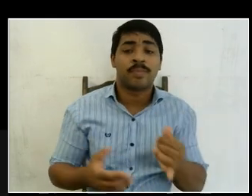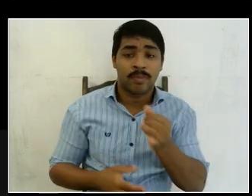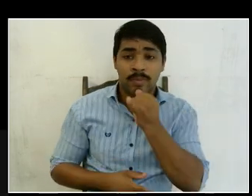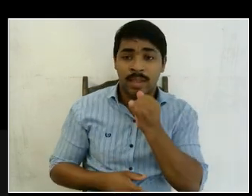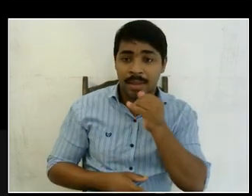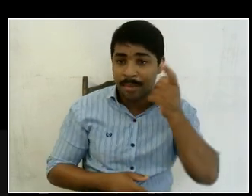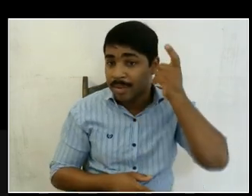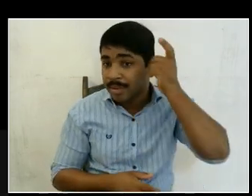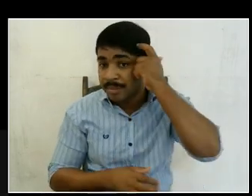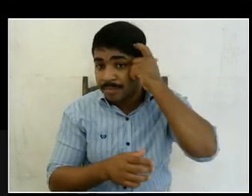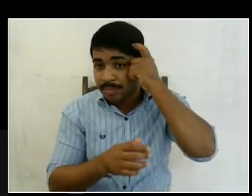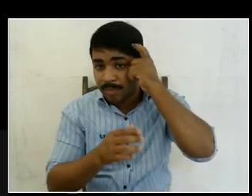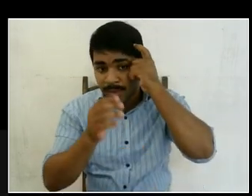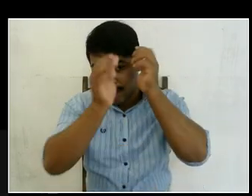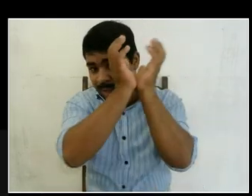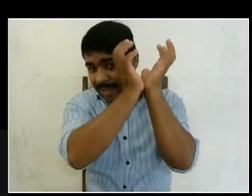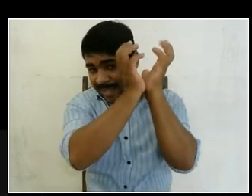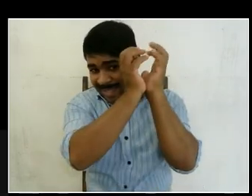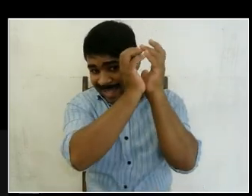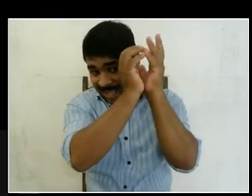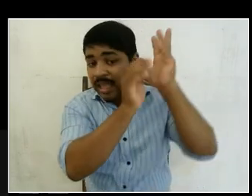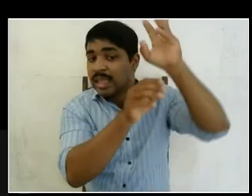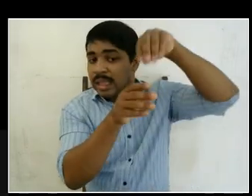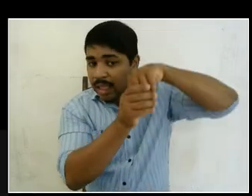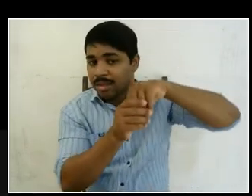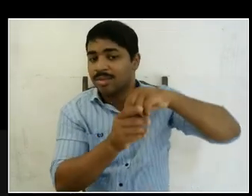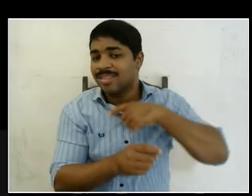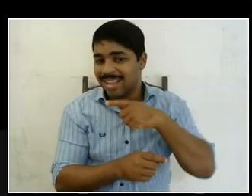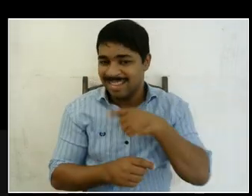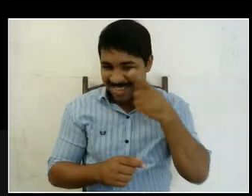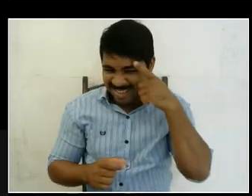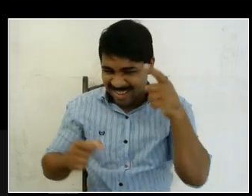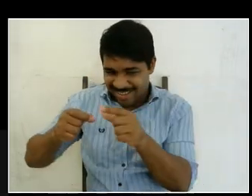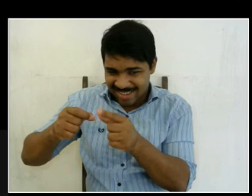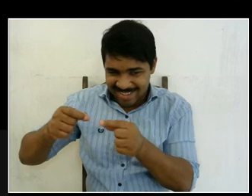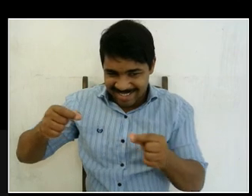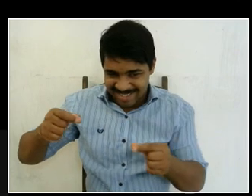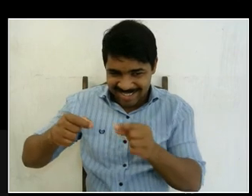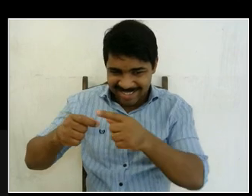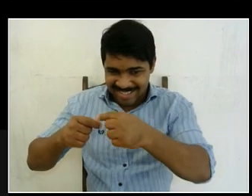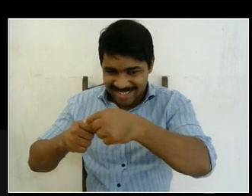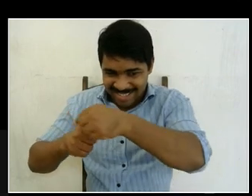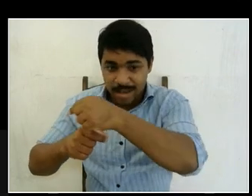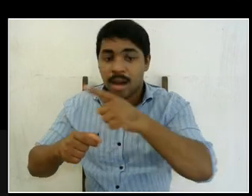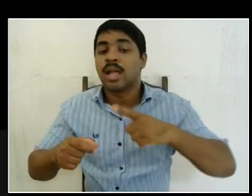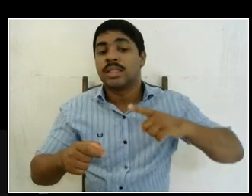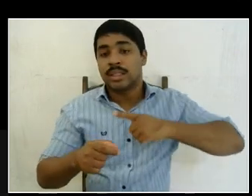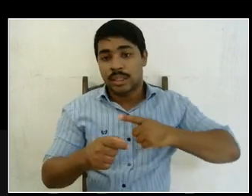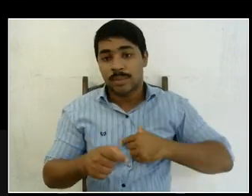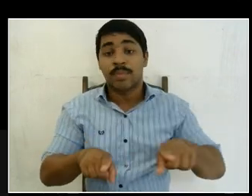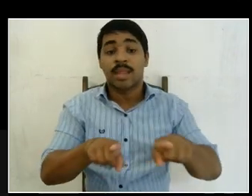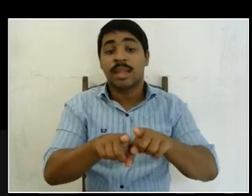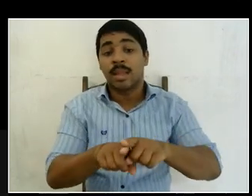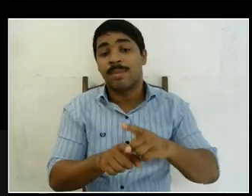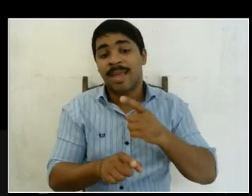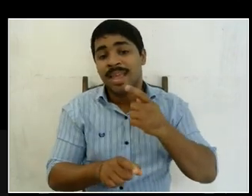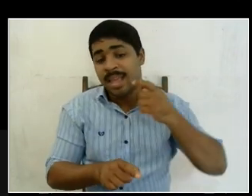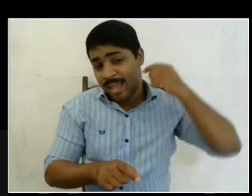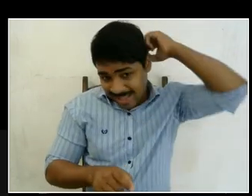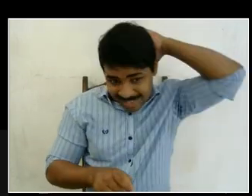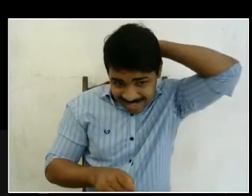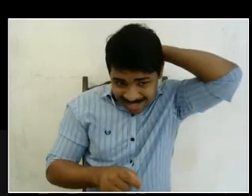encontrado no encéfalo, onde está o nosso cérebro. Ele é encontrado também na medula espinhal, né, onde está a nossa coluna.